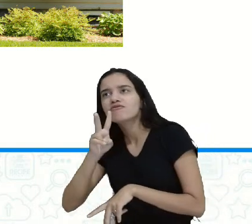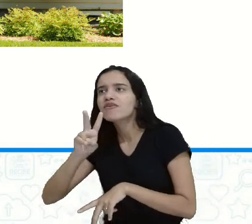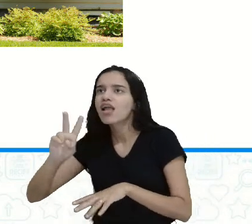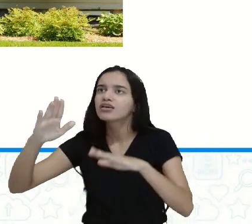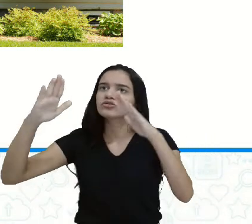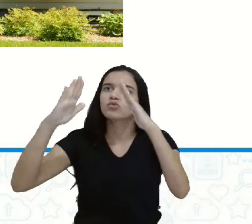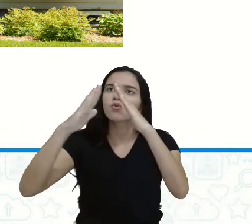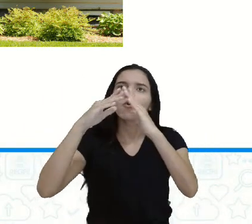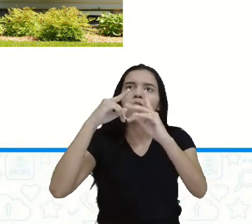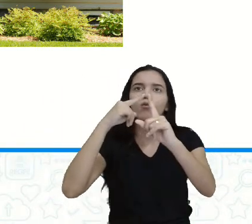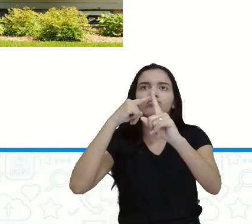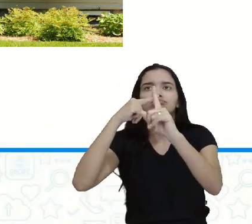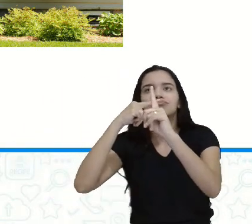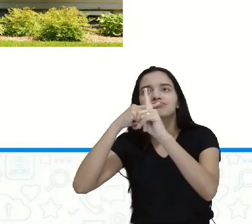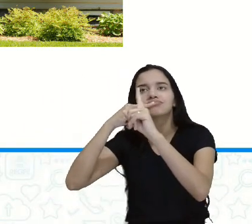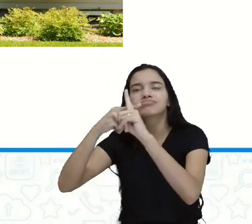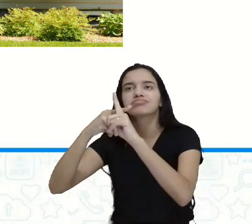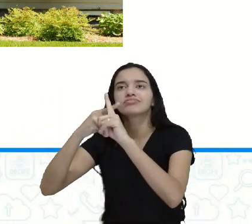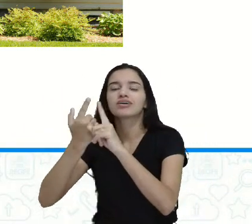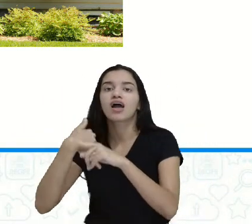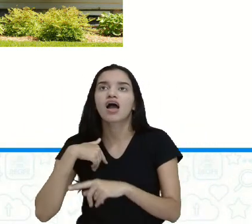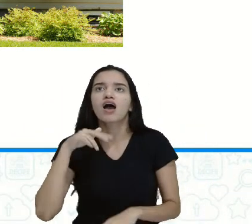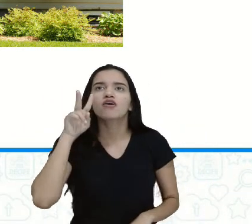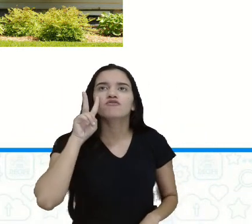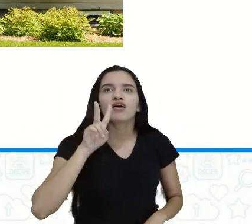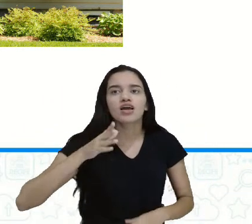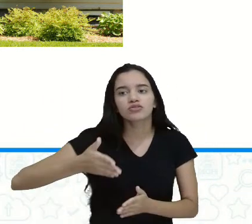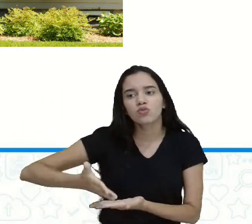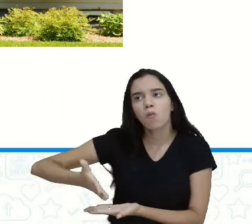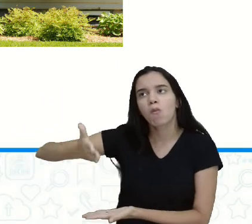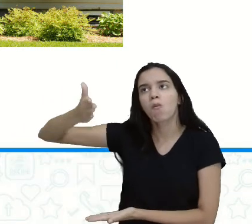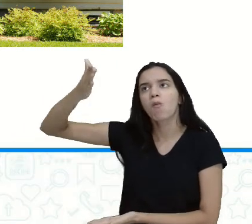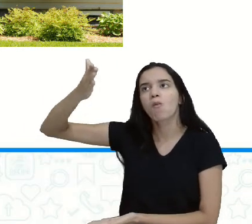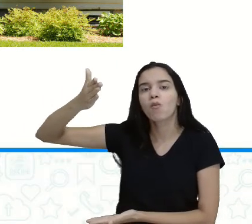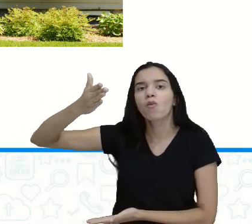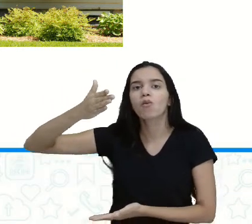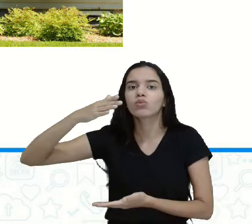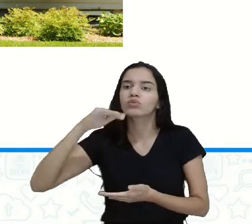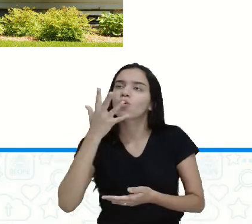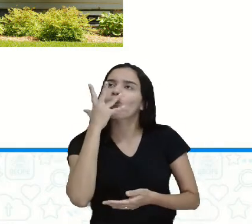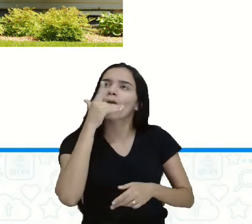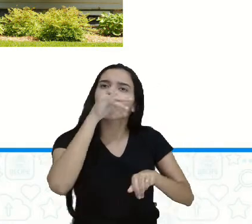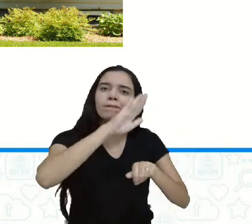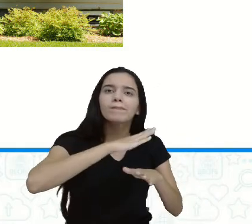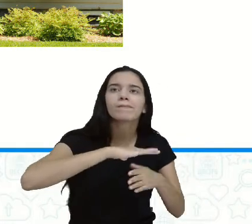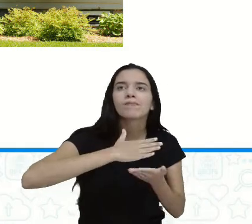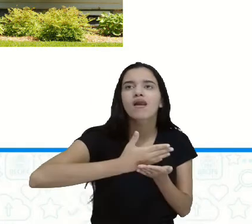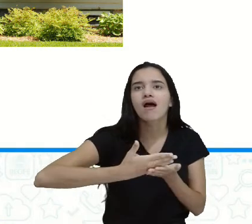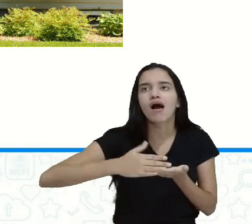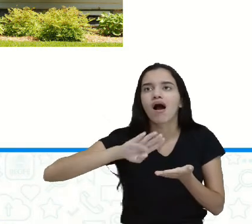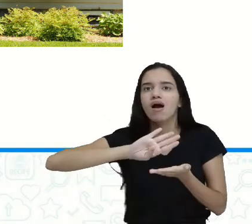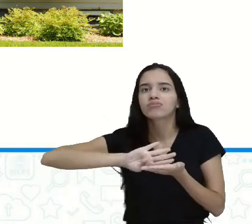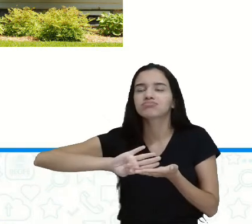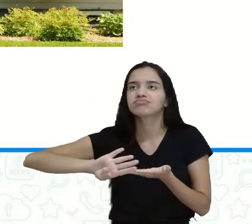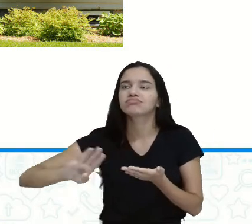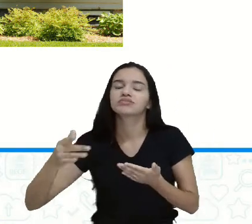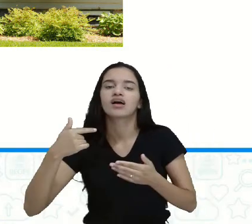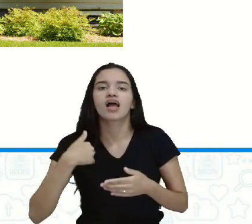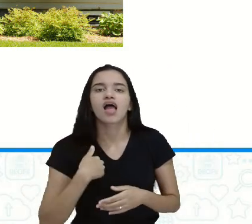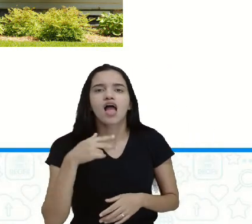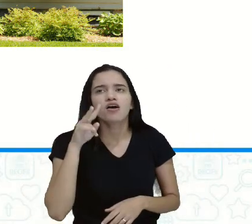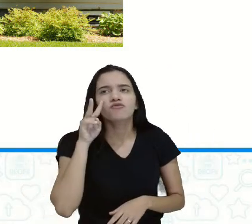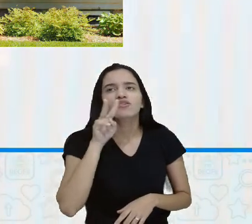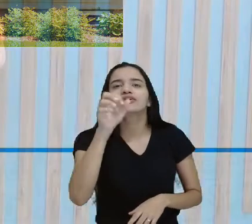um sinal de glória, vejo um muro branco e um voo pássaro, vejo uma grade e um velho